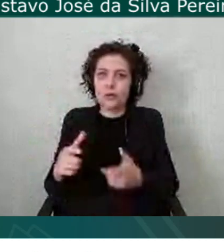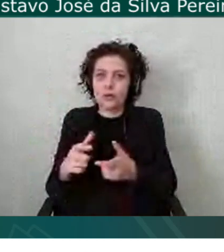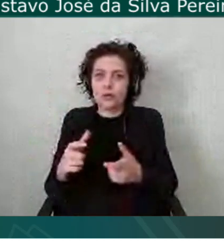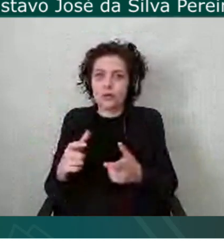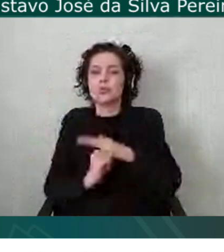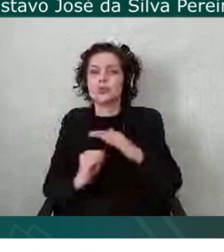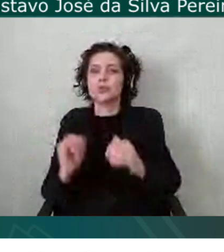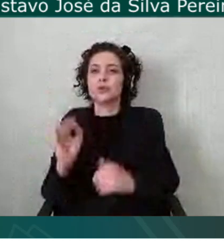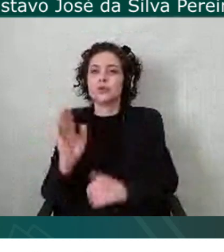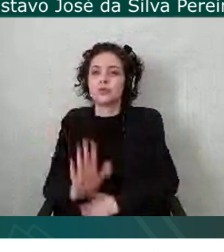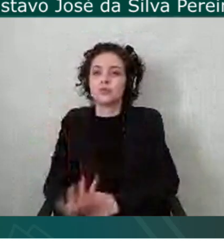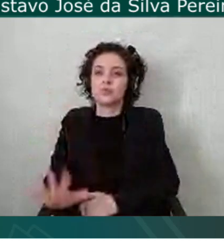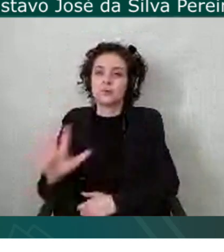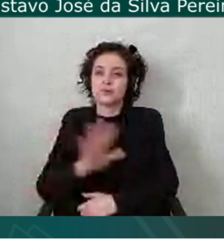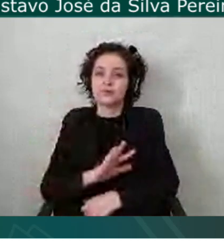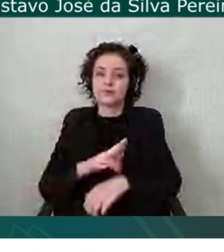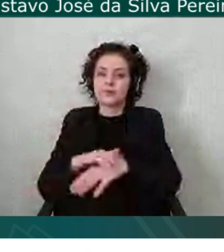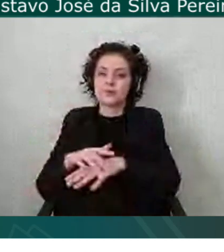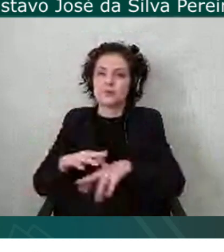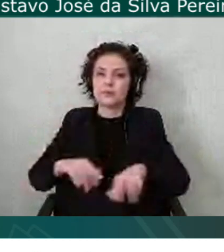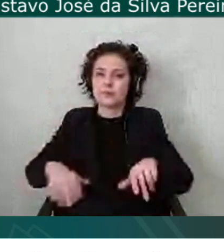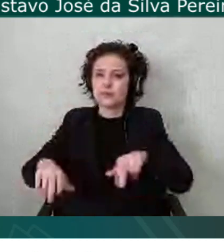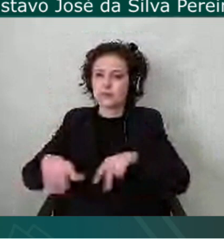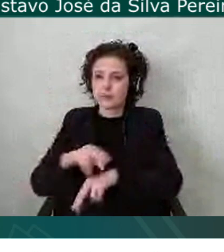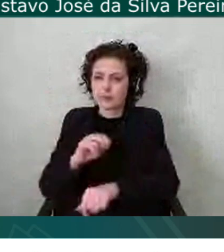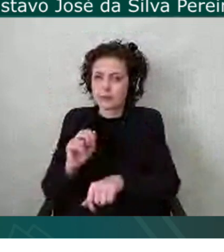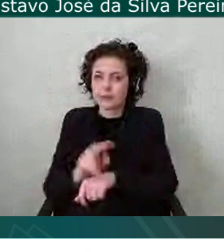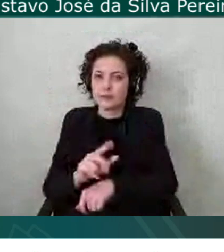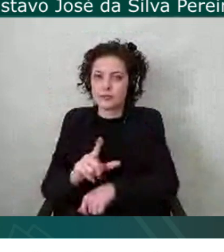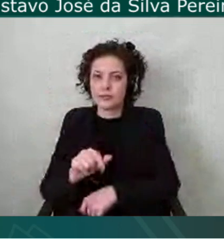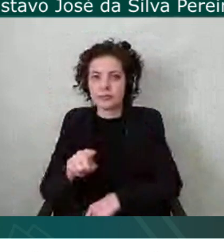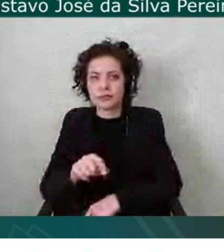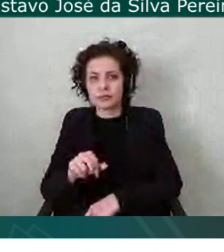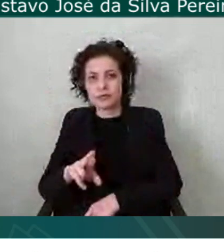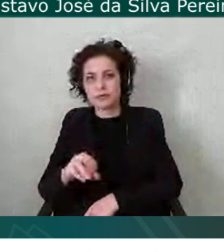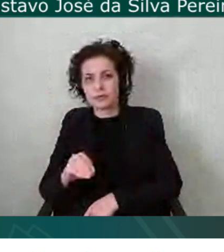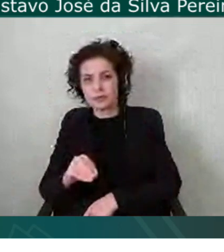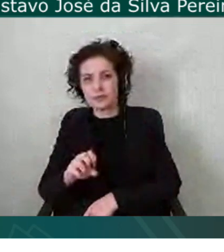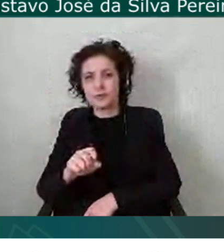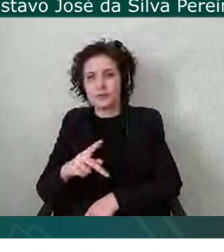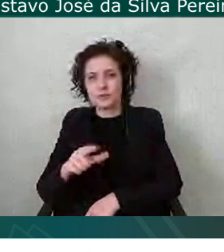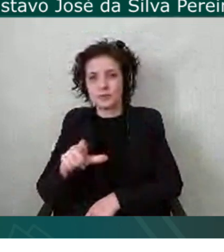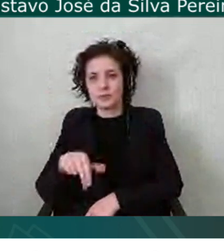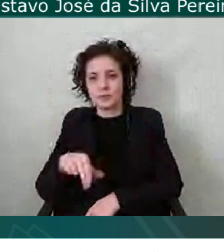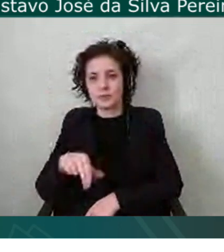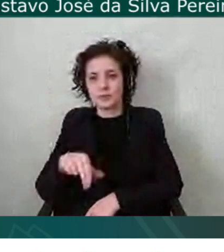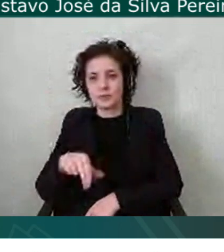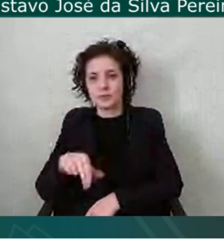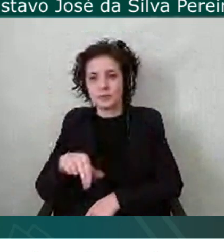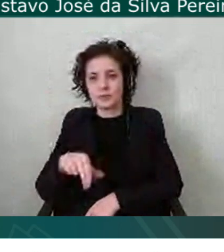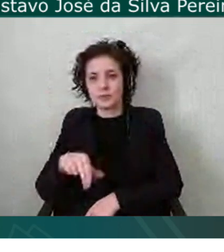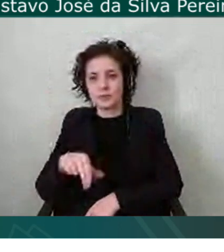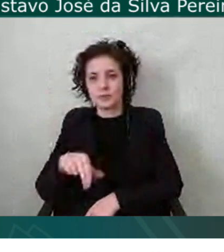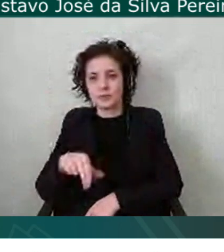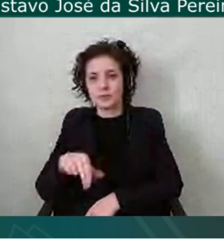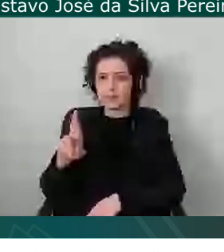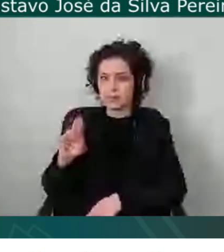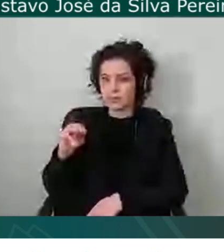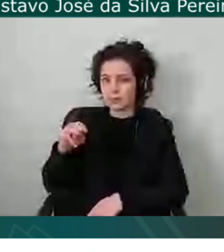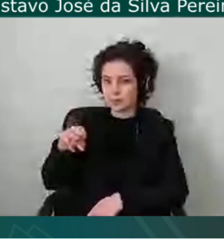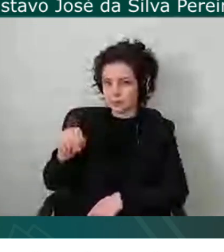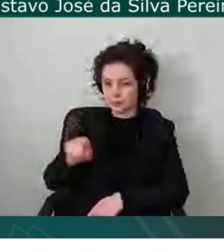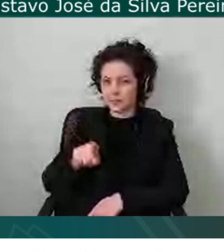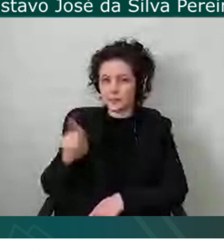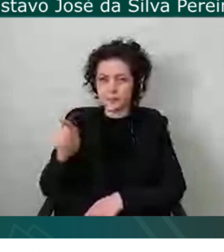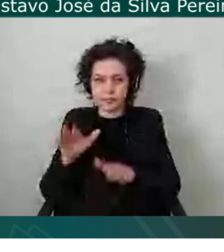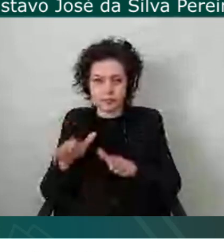Doenças Infecciosas Lázaro Spallanzani, em Roma, na Itália. A sua principal linha de pesquisa tem foco na